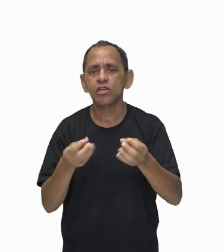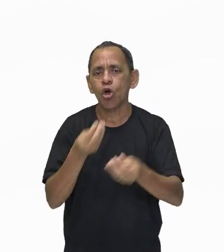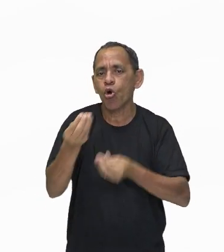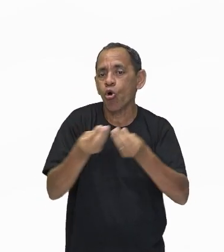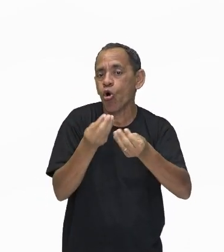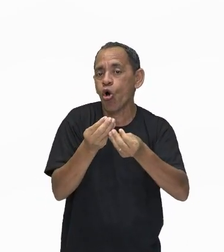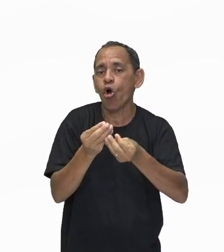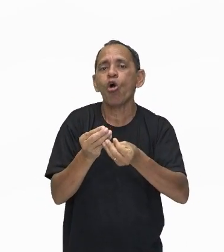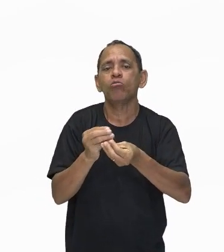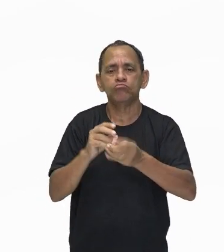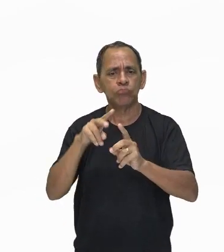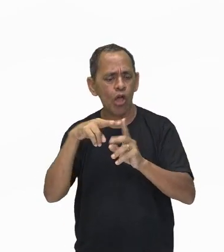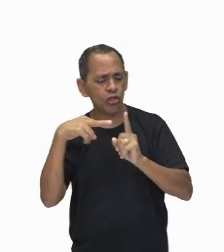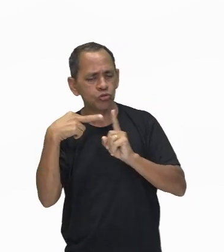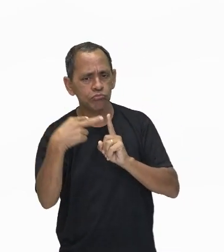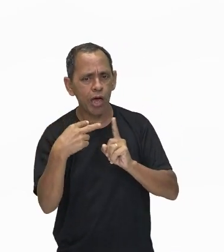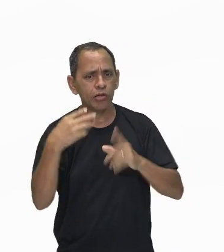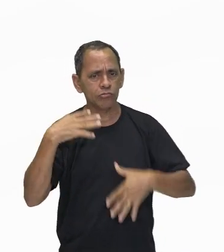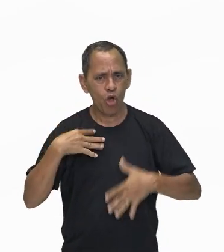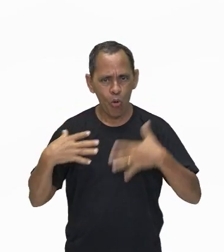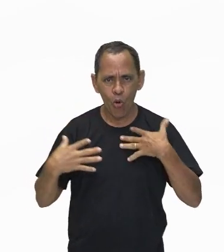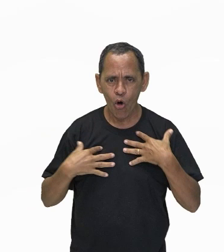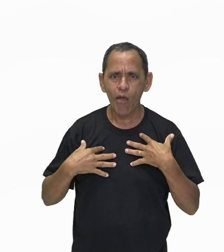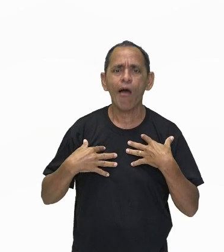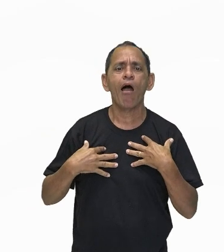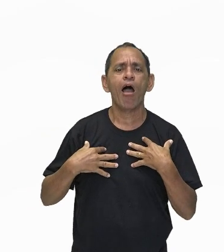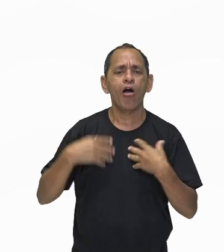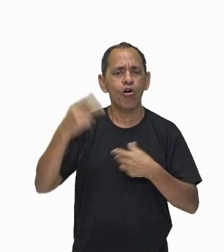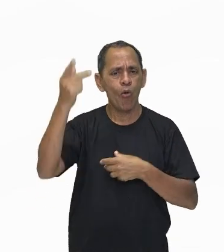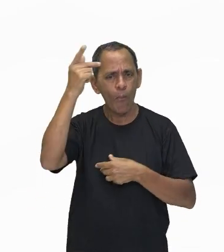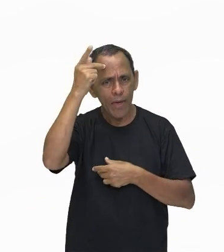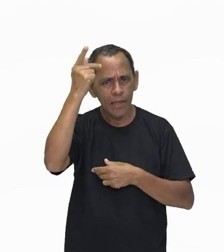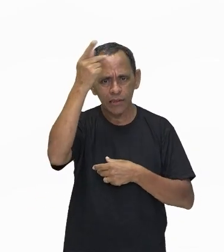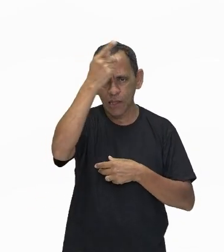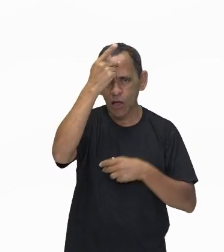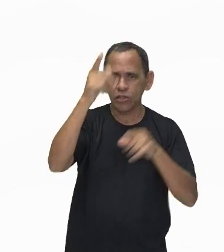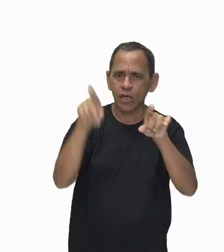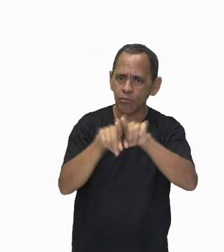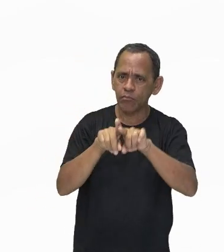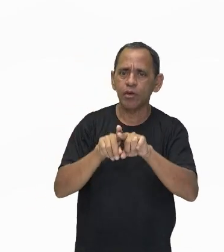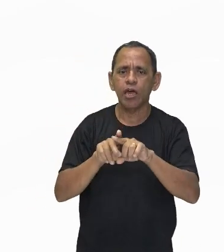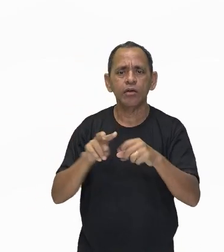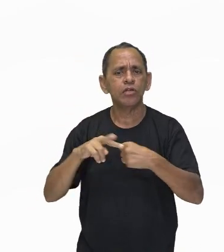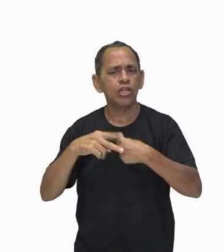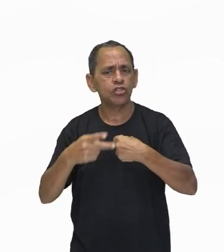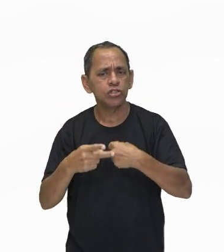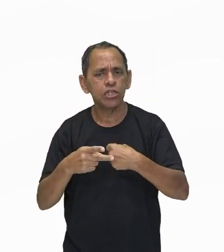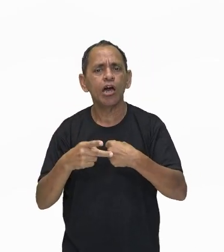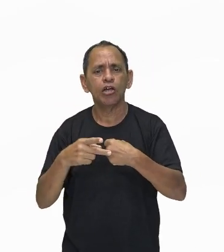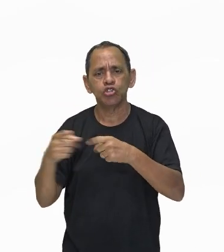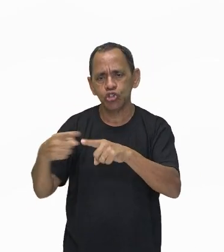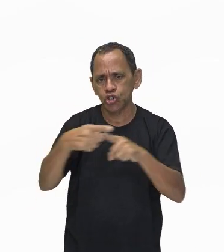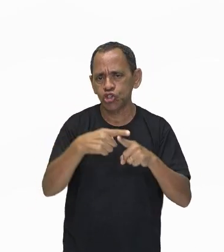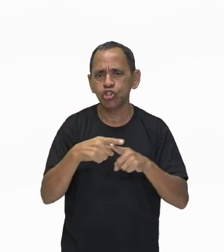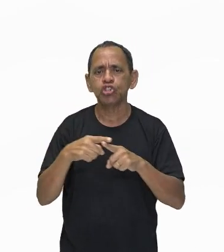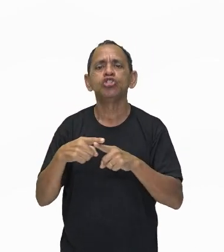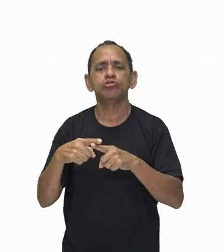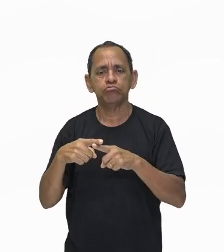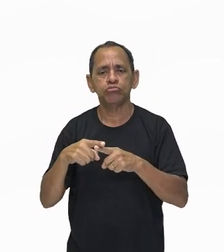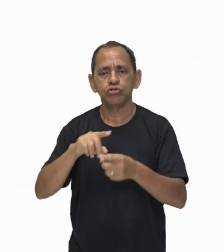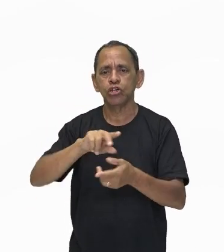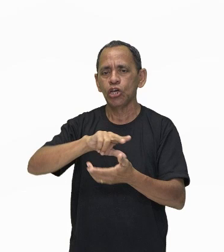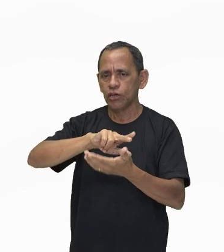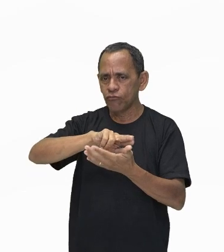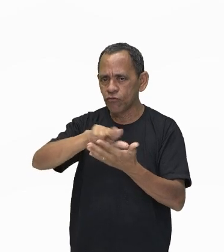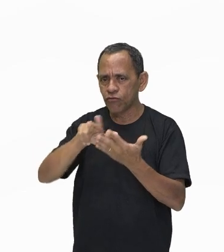aos aspectos corporal e mental, resultante, então, aí das diversas formas de violência, não é mesmo? Então, a